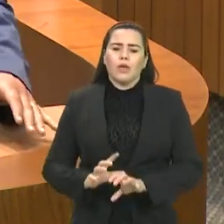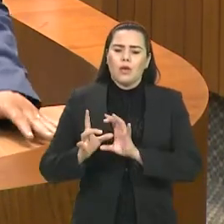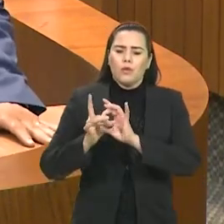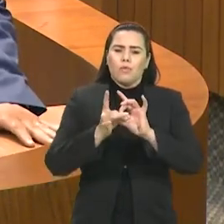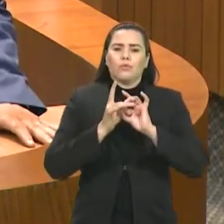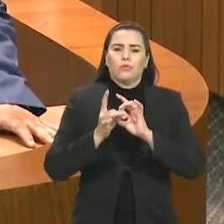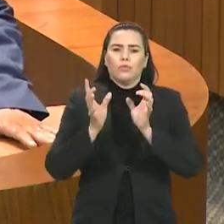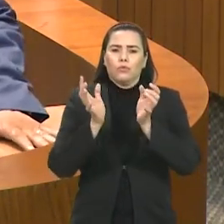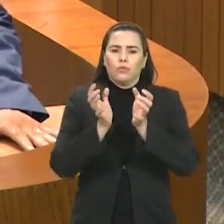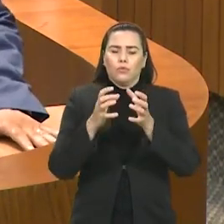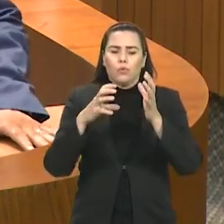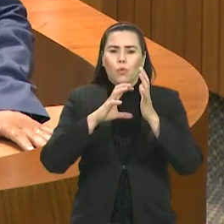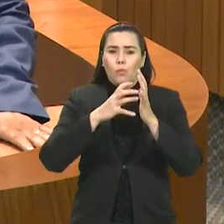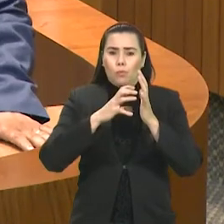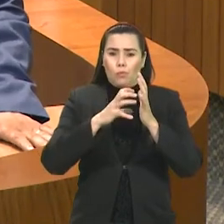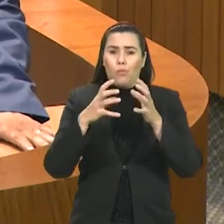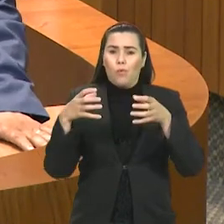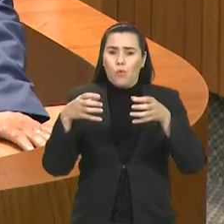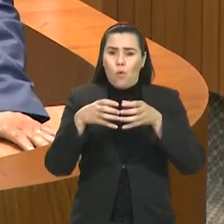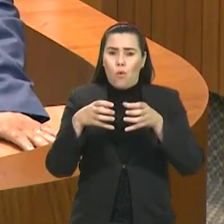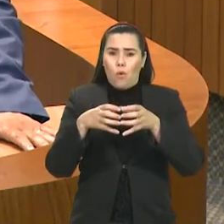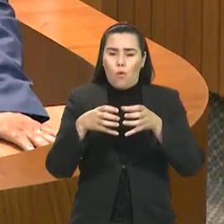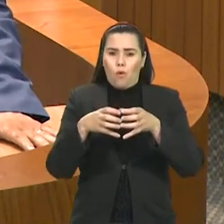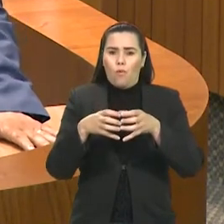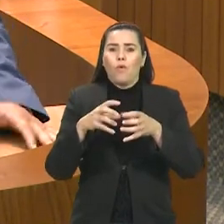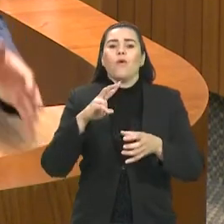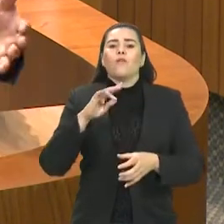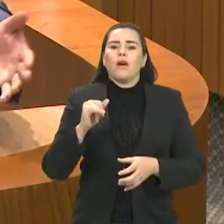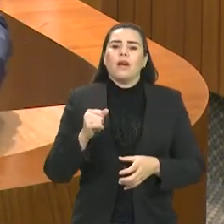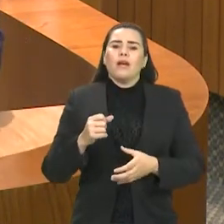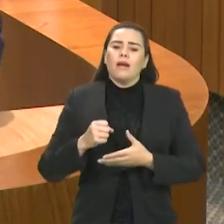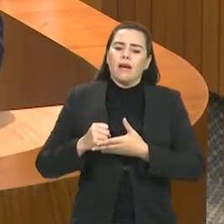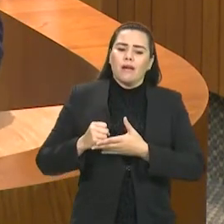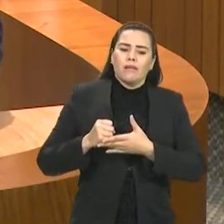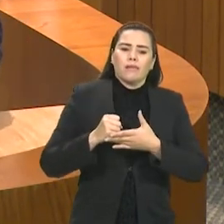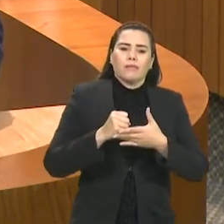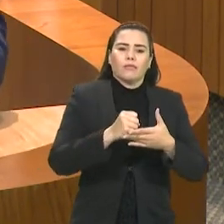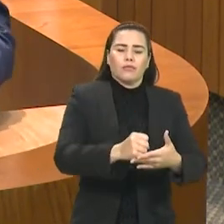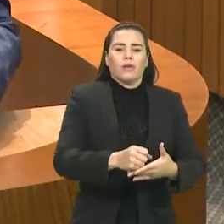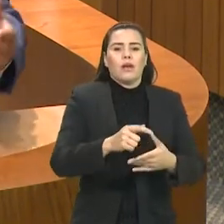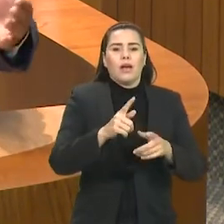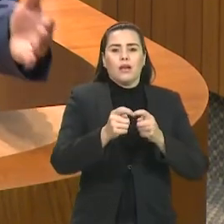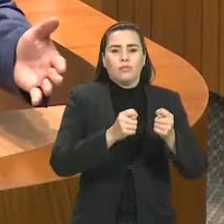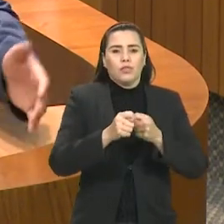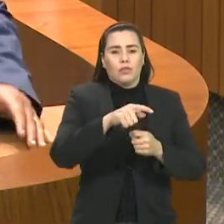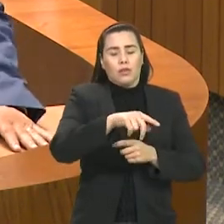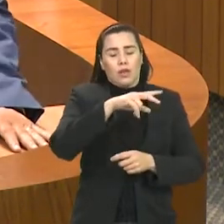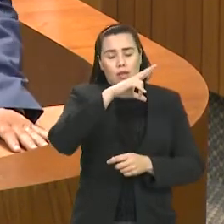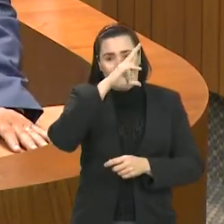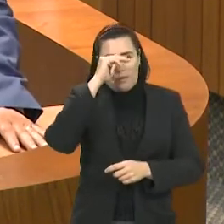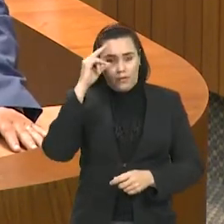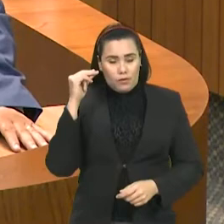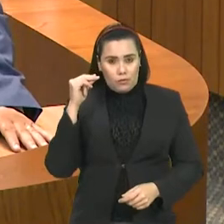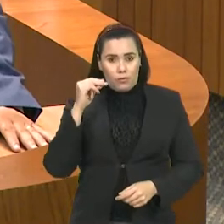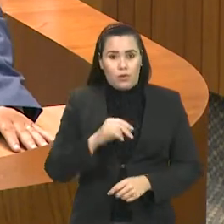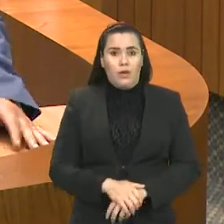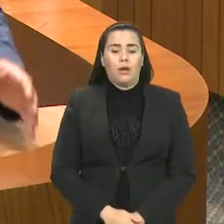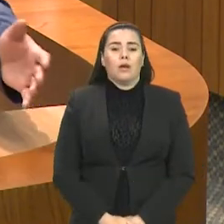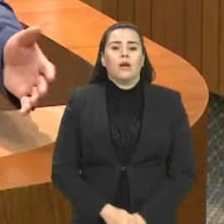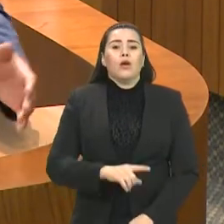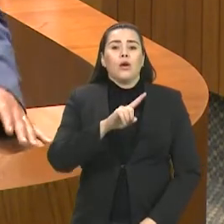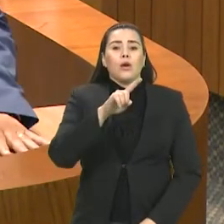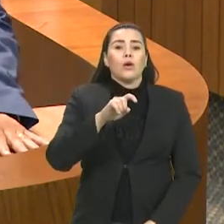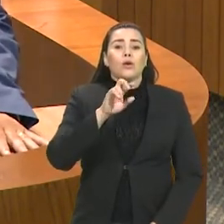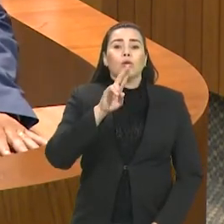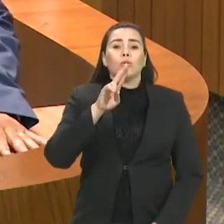vai continuar ajudando na administração do prefeito Raimundo Zucca para dar à população de Joselândia uma melhor qualidade de vida, uma vida